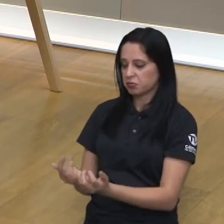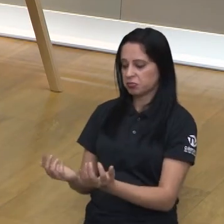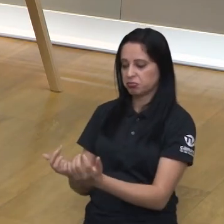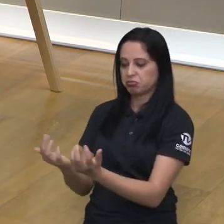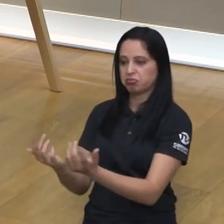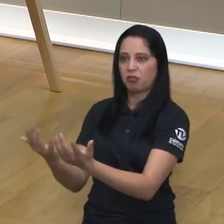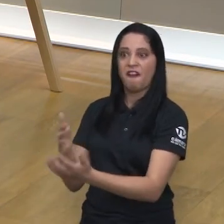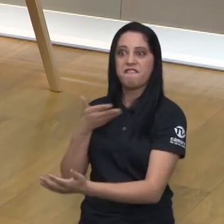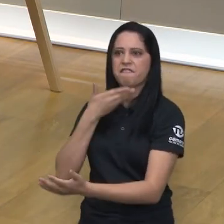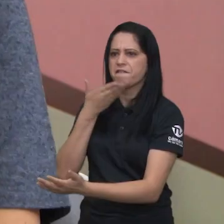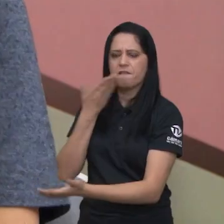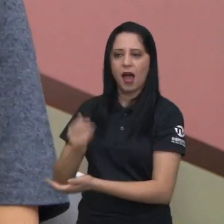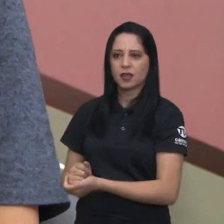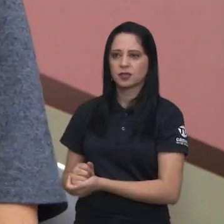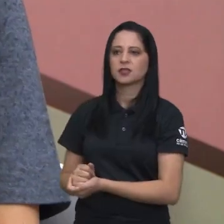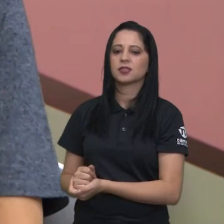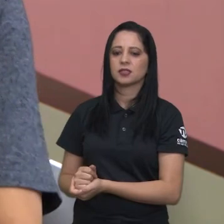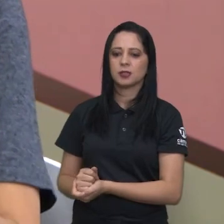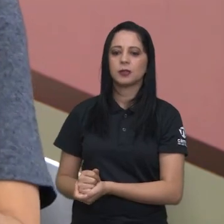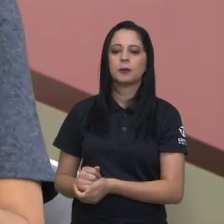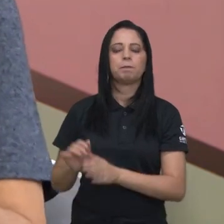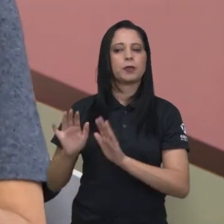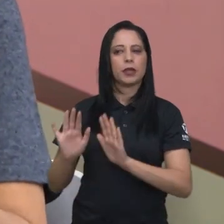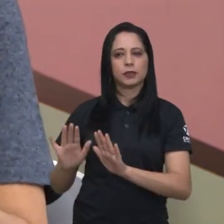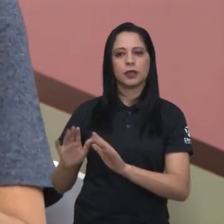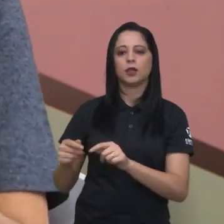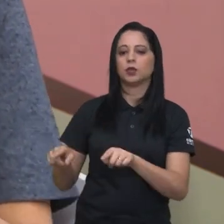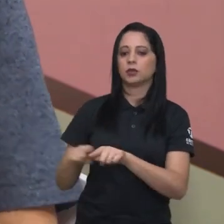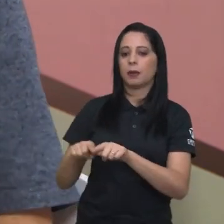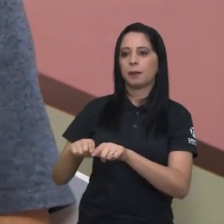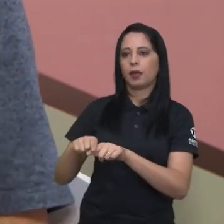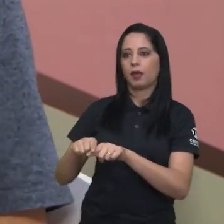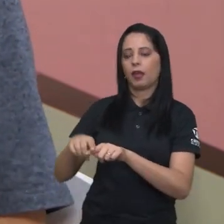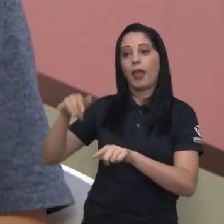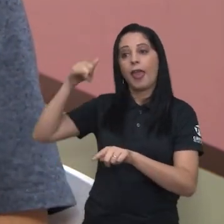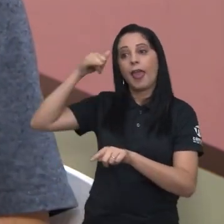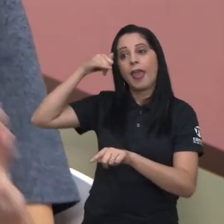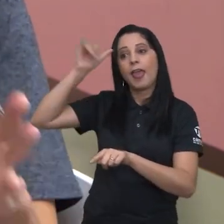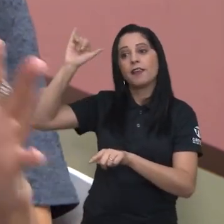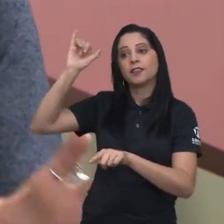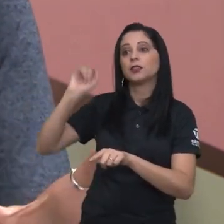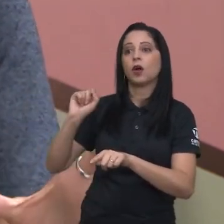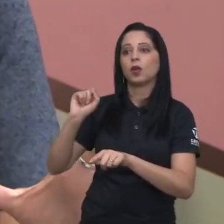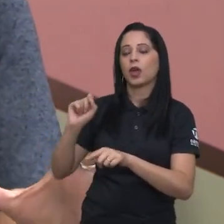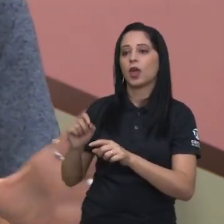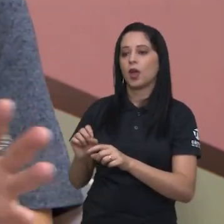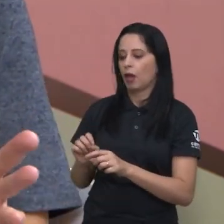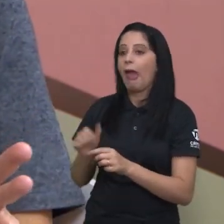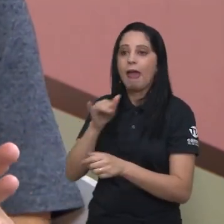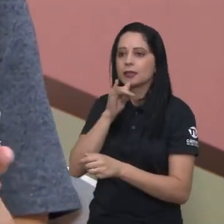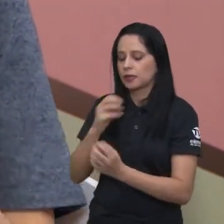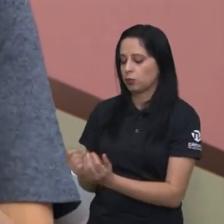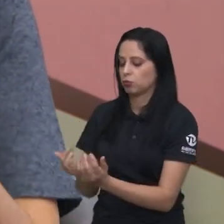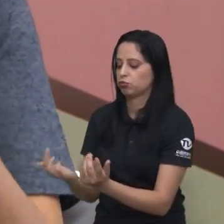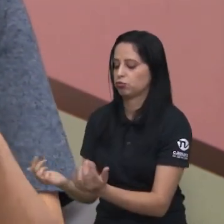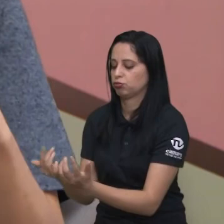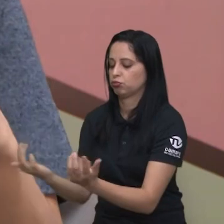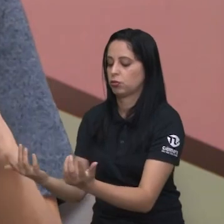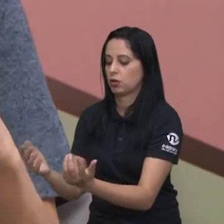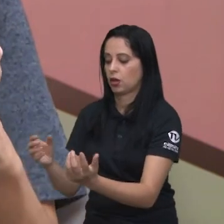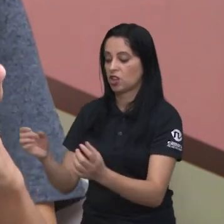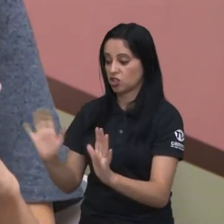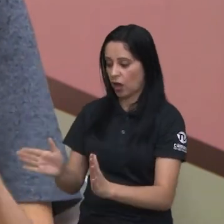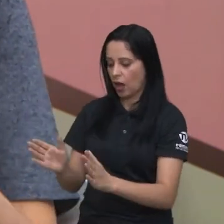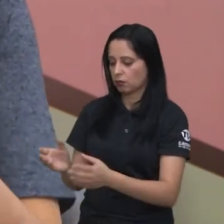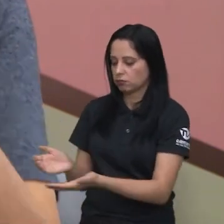disposição. Então a gente também evita o desperdício, porque você colhe só aquilo que precisa, né, eu vou usar para aquela preparação, então eu não vou comprar um